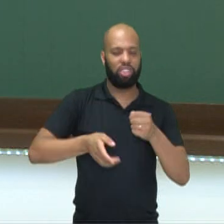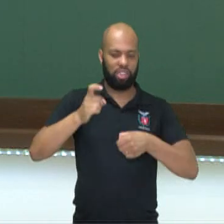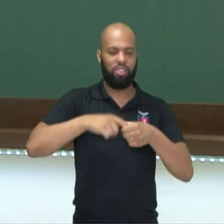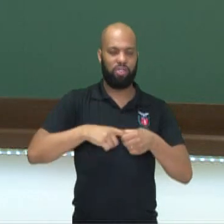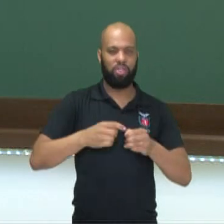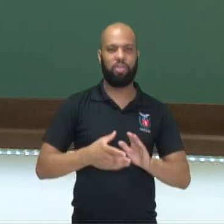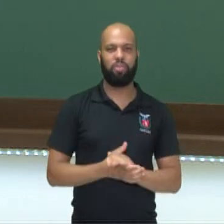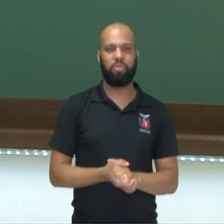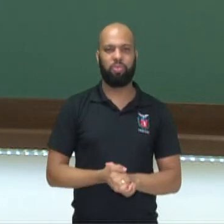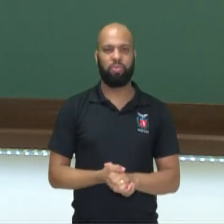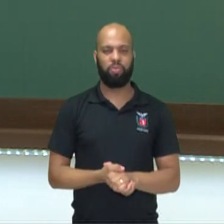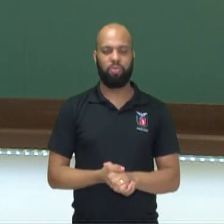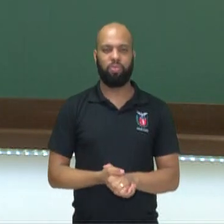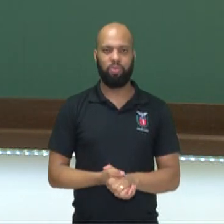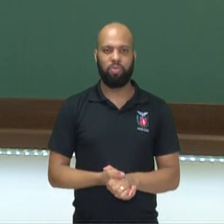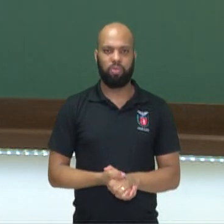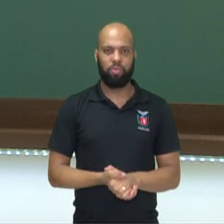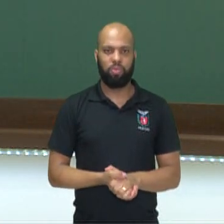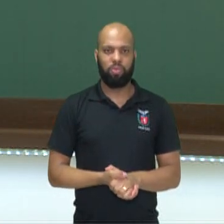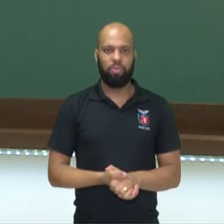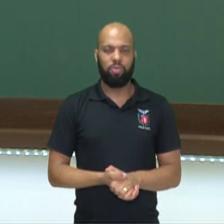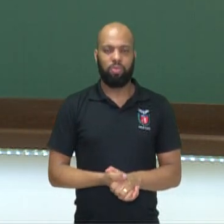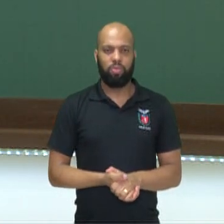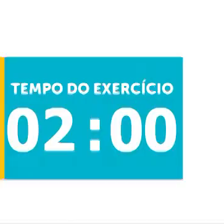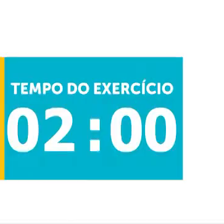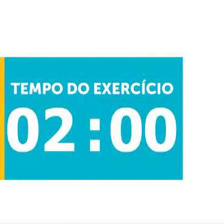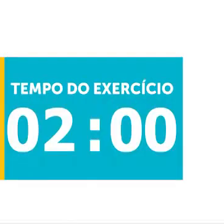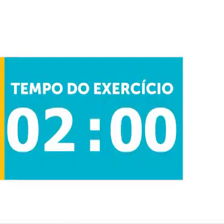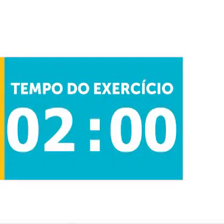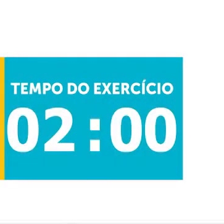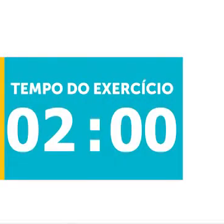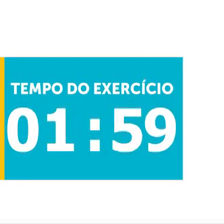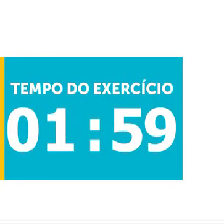bastante dedicação. Daqui a pouquinho a gente volta com a correção.